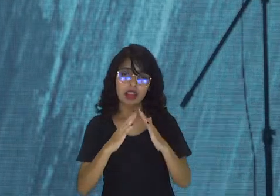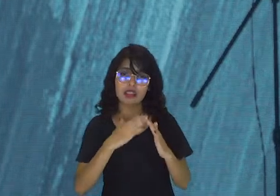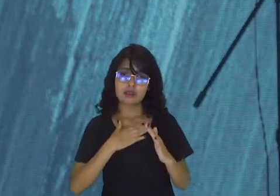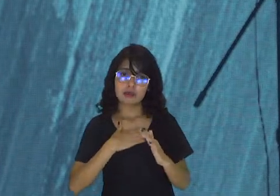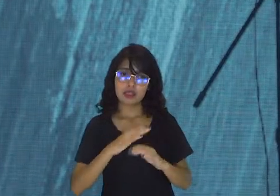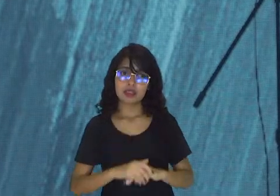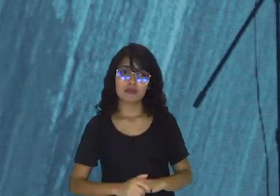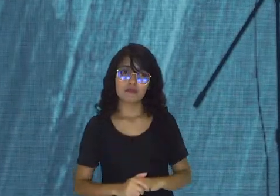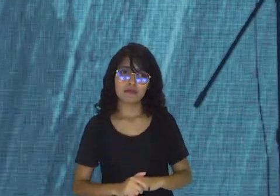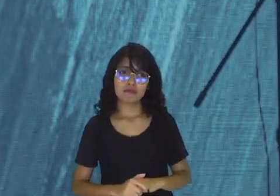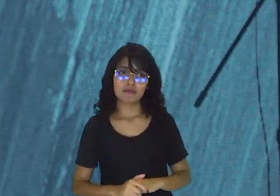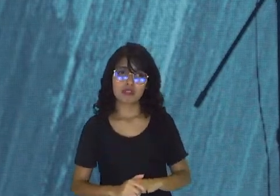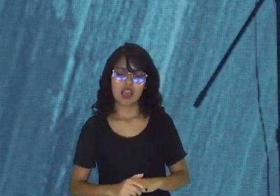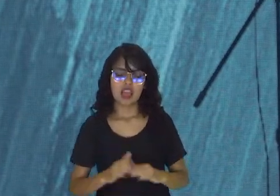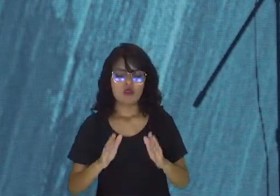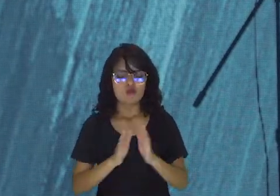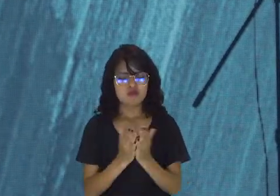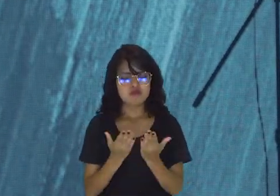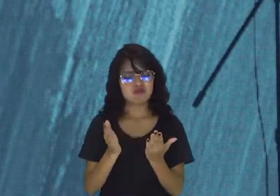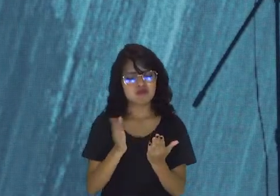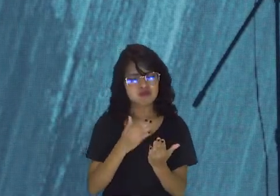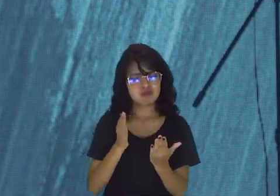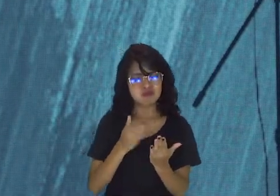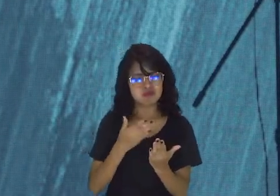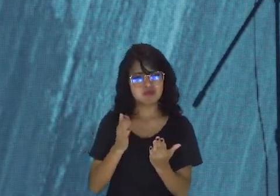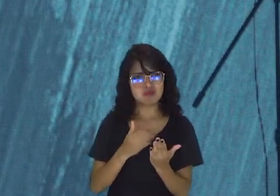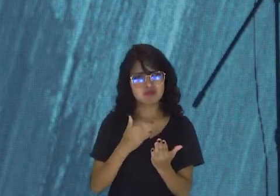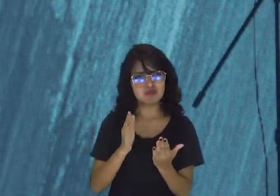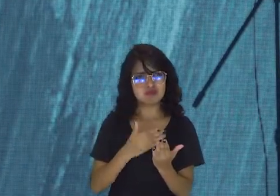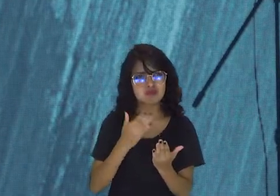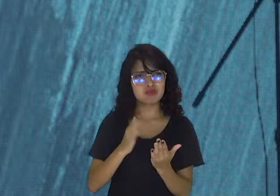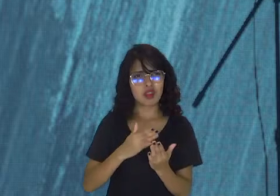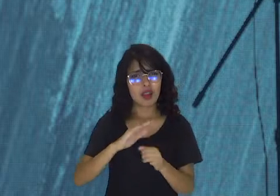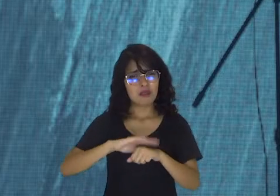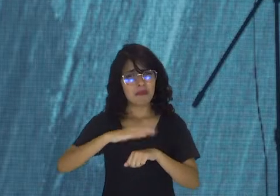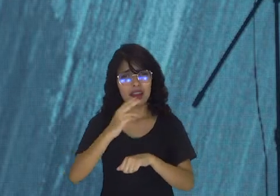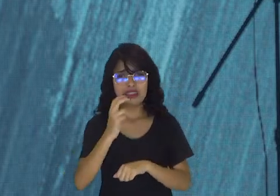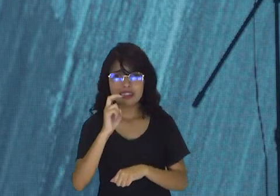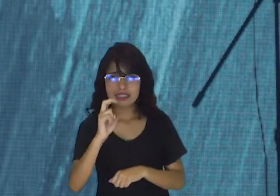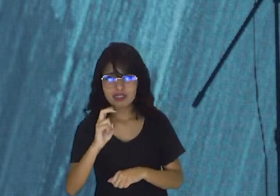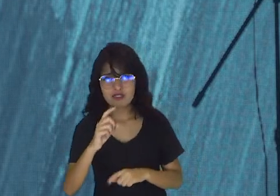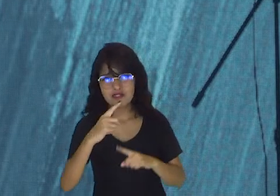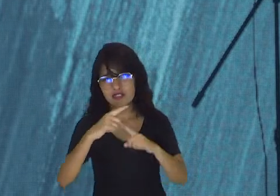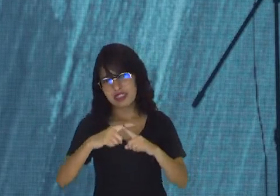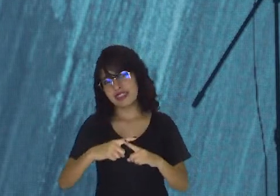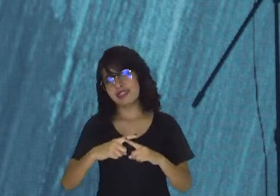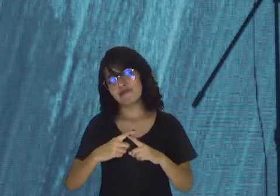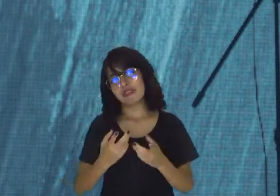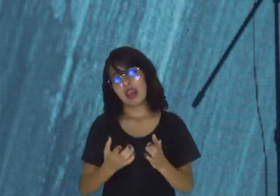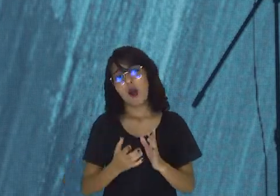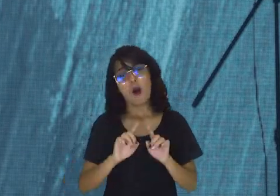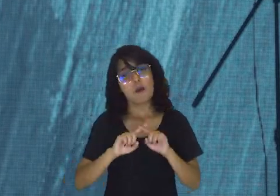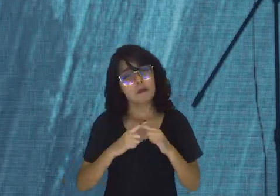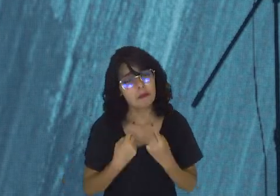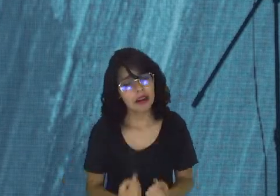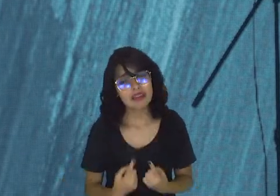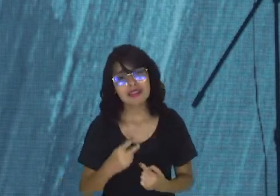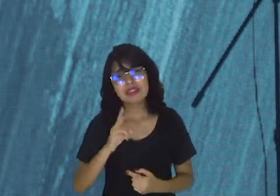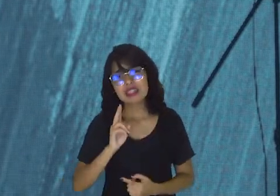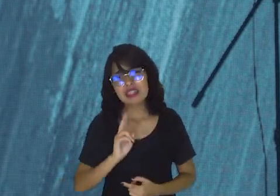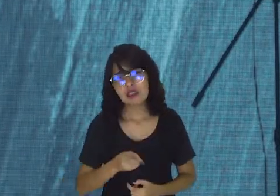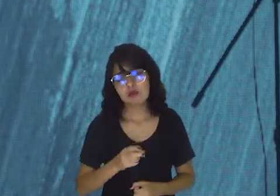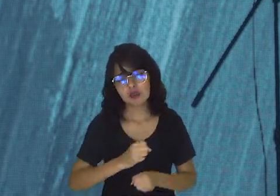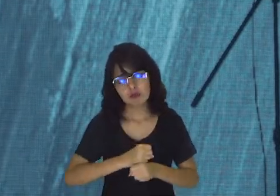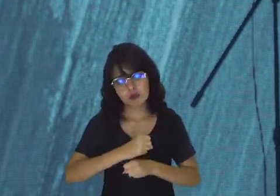nós temos este santo hábito de fazê-lo todo início de ano. O quanto a gente